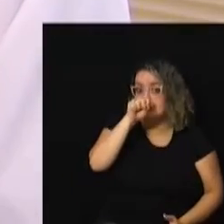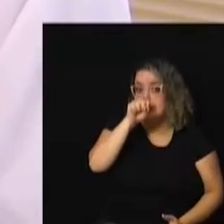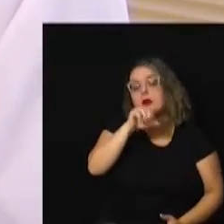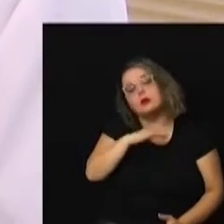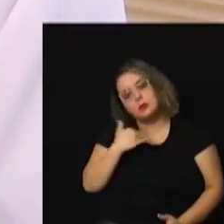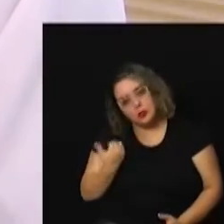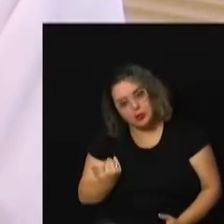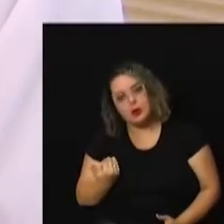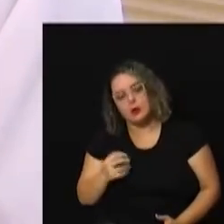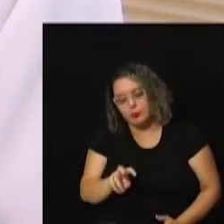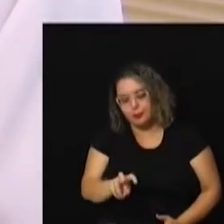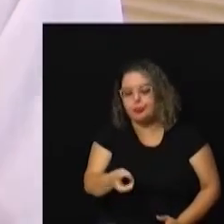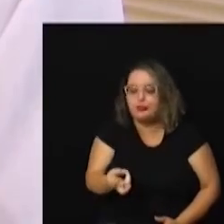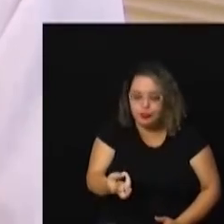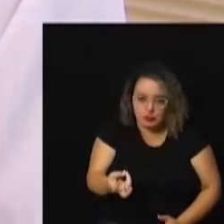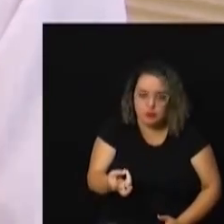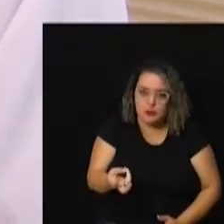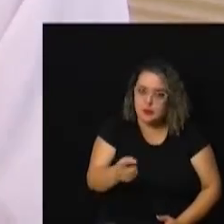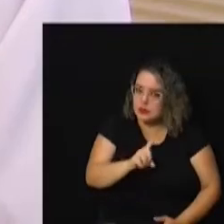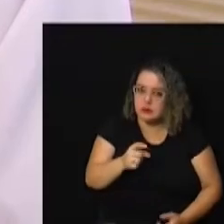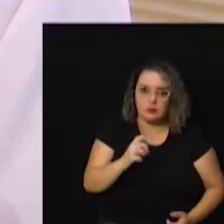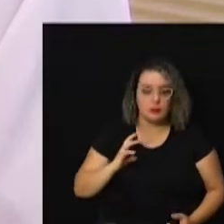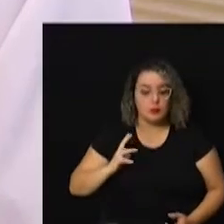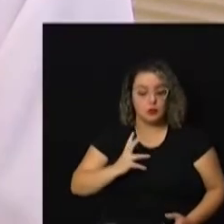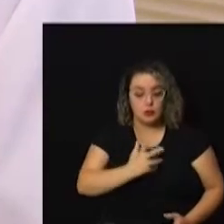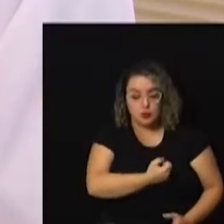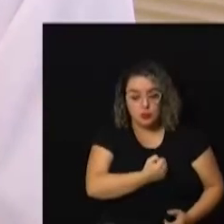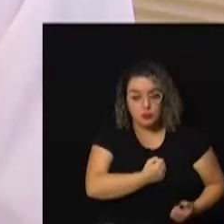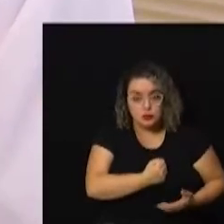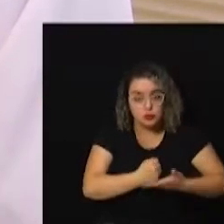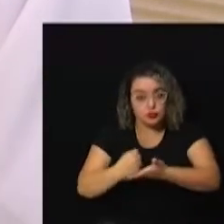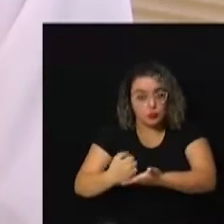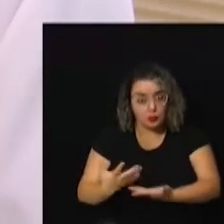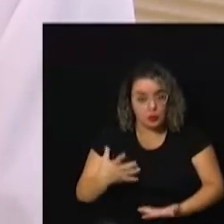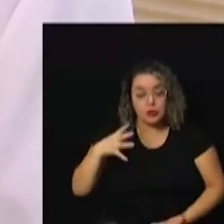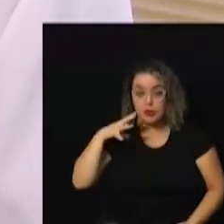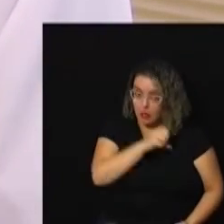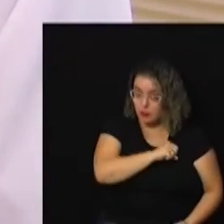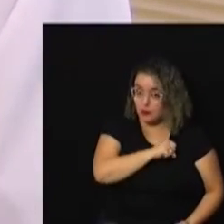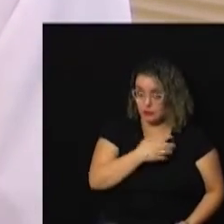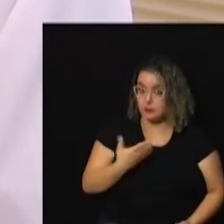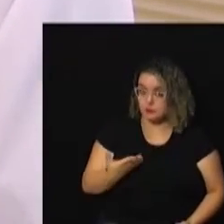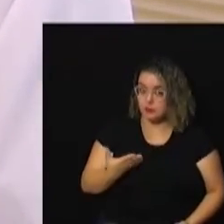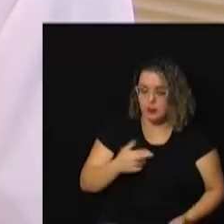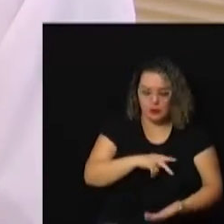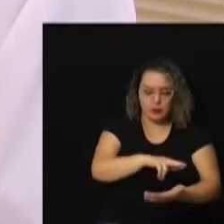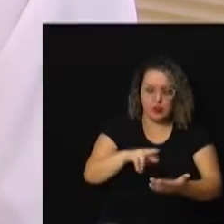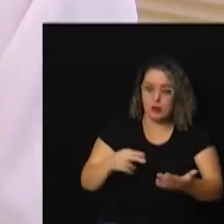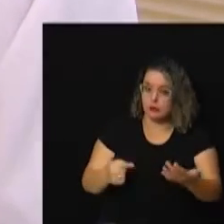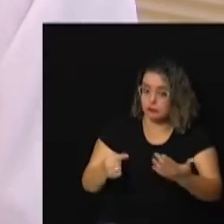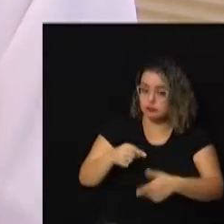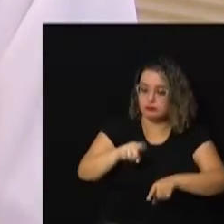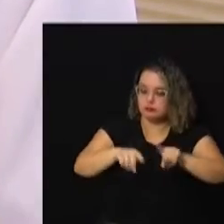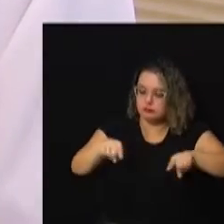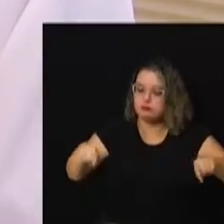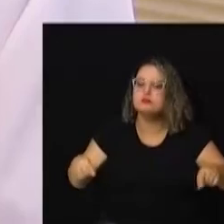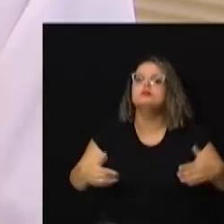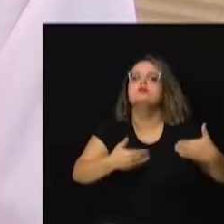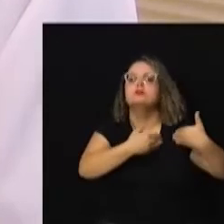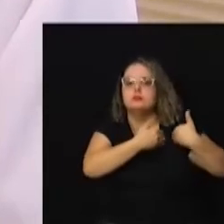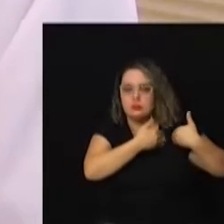Poodle, Pug, Shih Tzu, Yorkshire e Maltês, por exemplo, estão na lista dos mais suscetíveis.